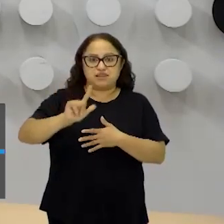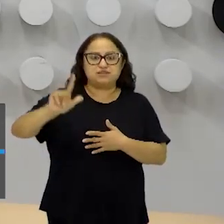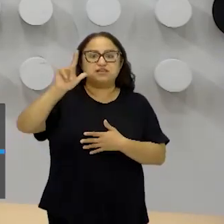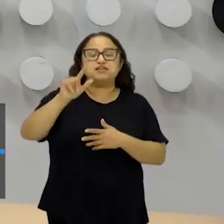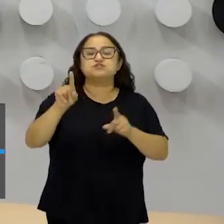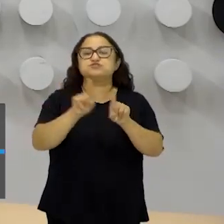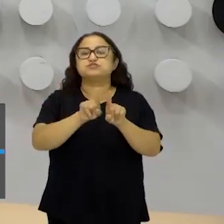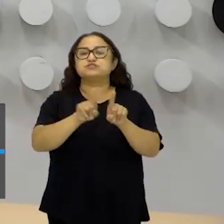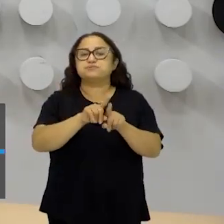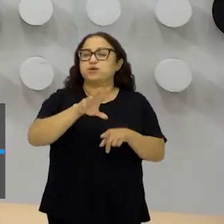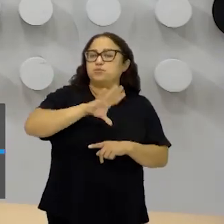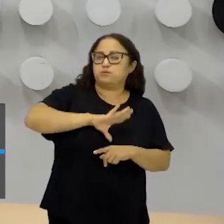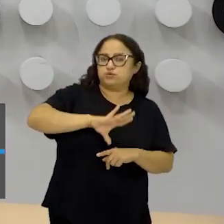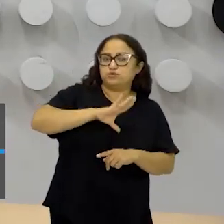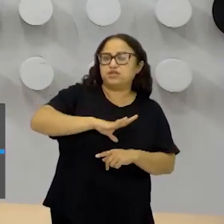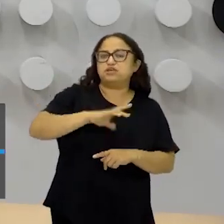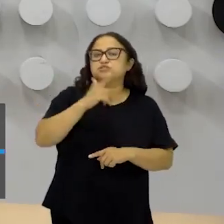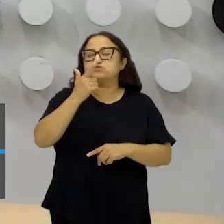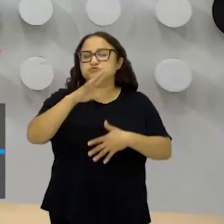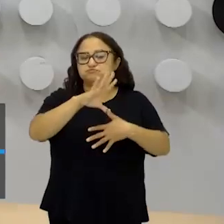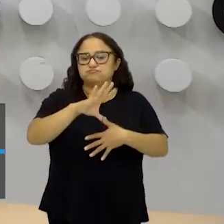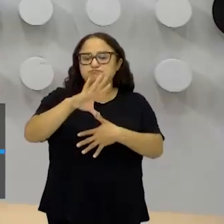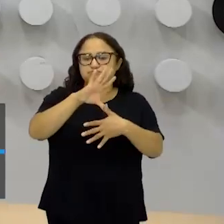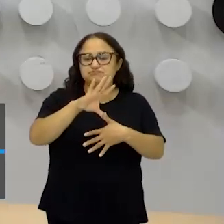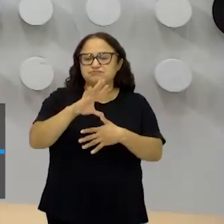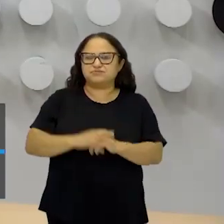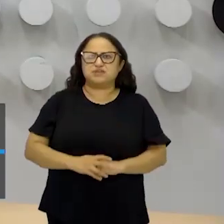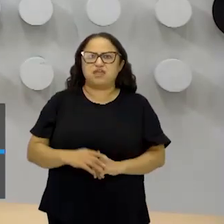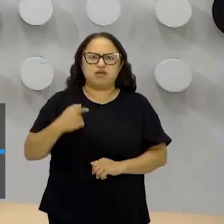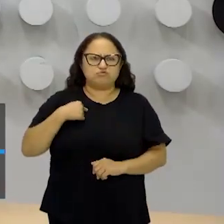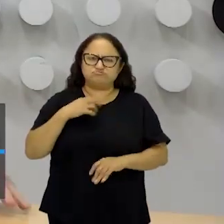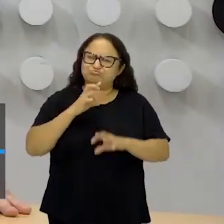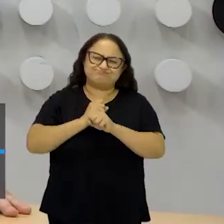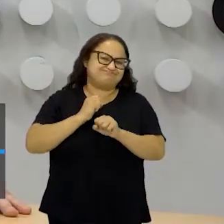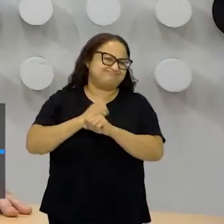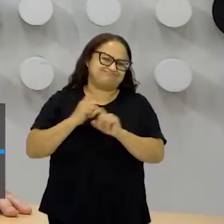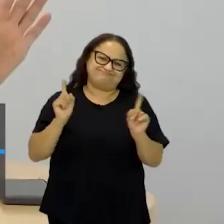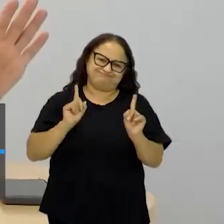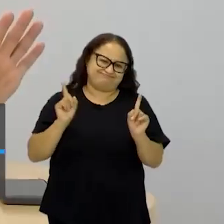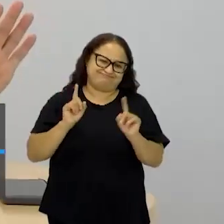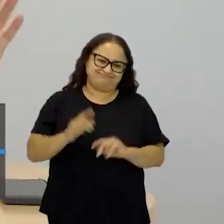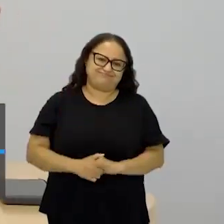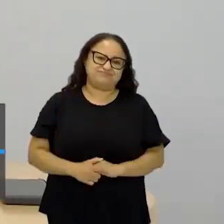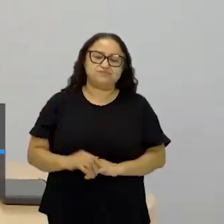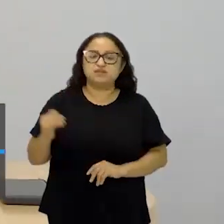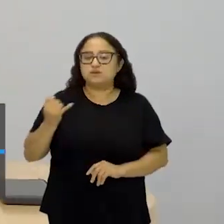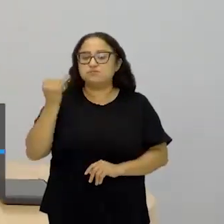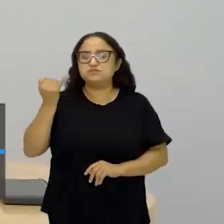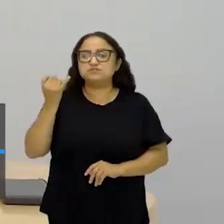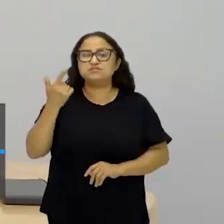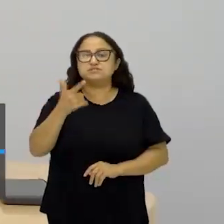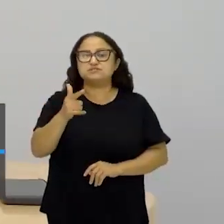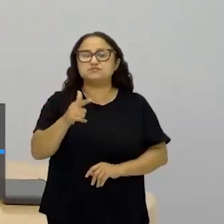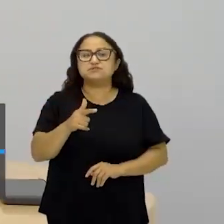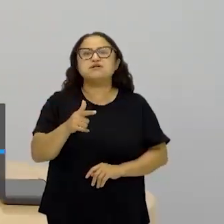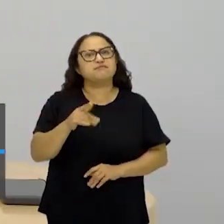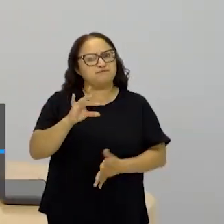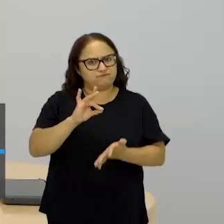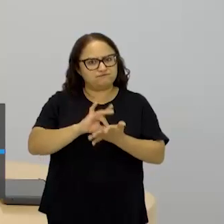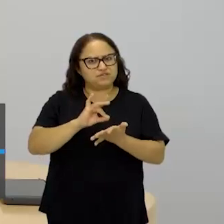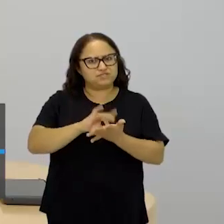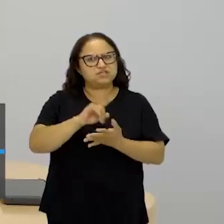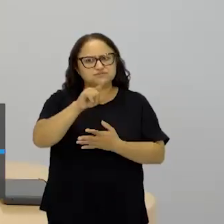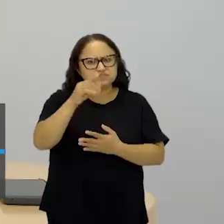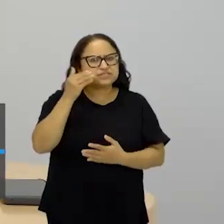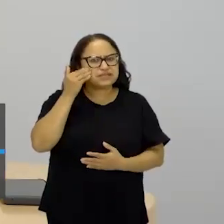e importância, legal. E a palavra aqui, não fez a soma, professora, o pessoal não fez a soma. Não tem importância, tá? Porque é mesmo, para você